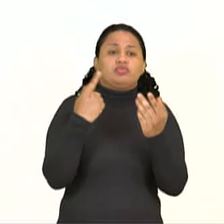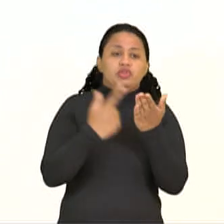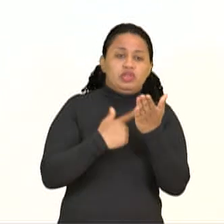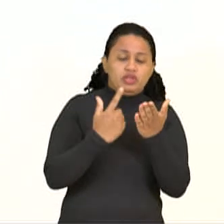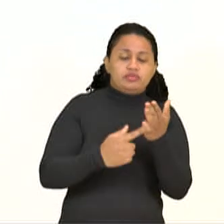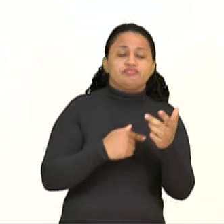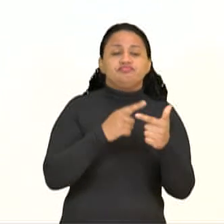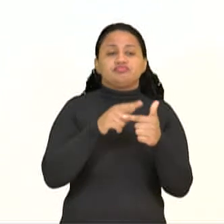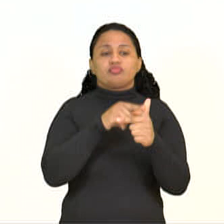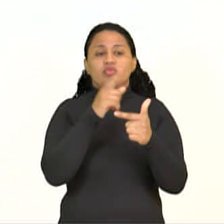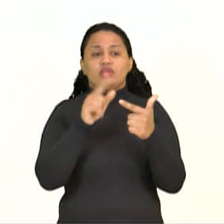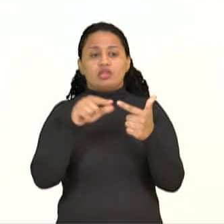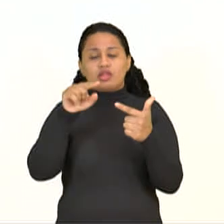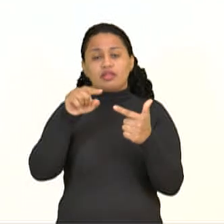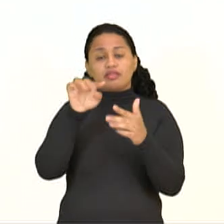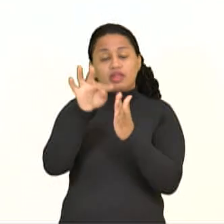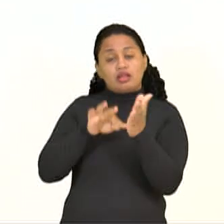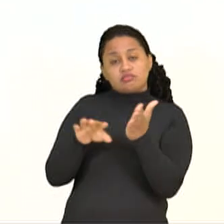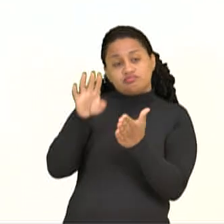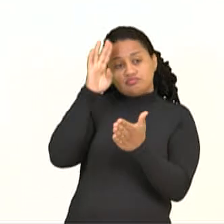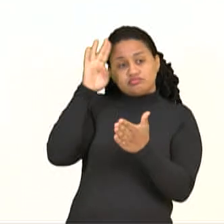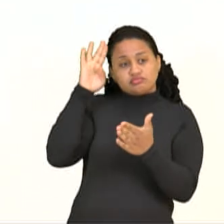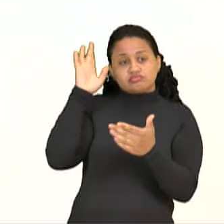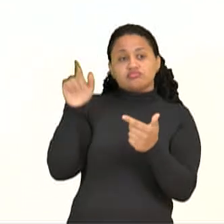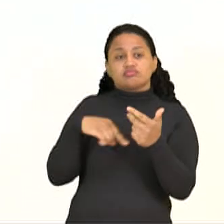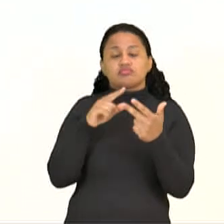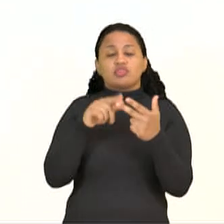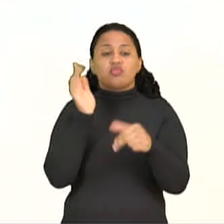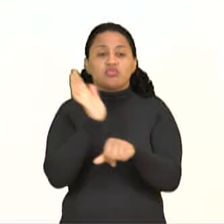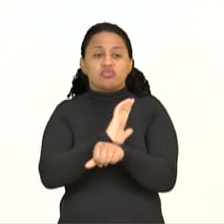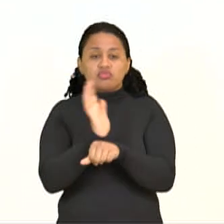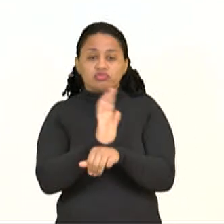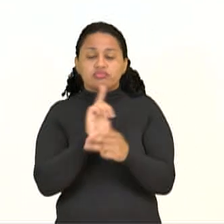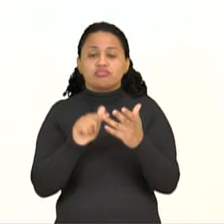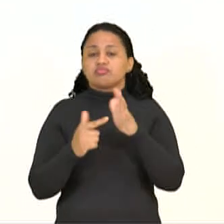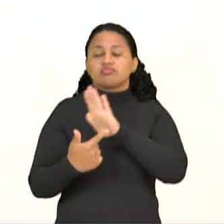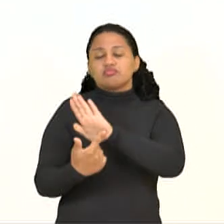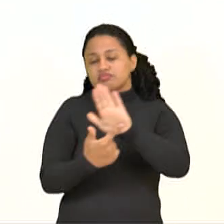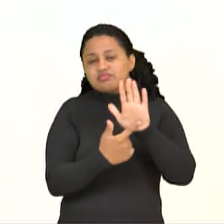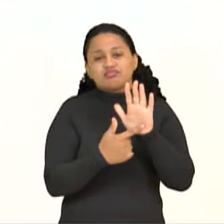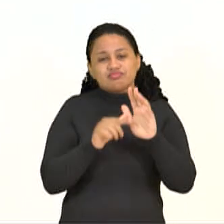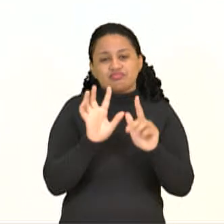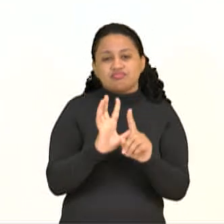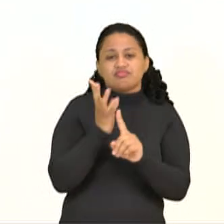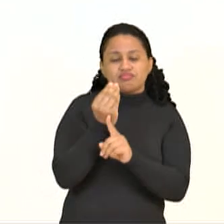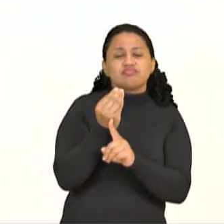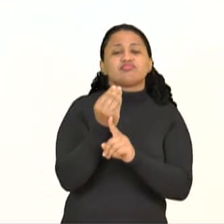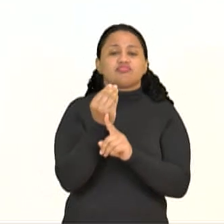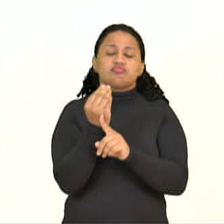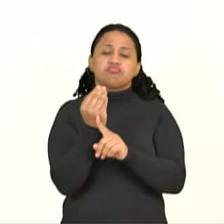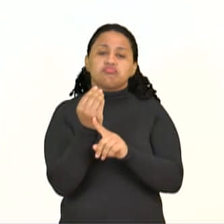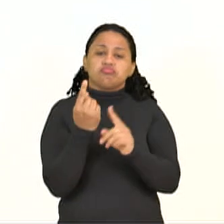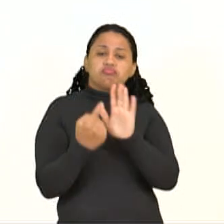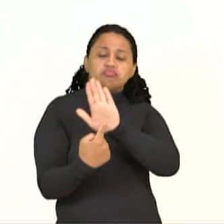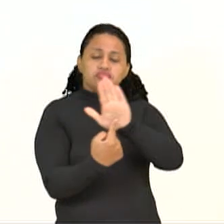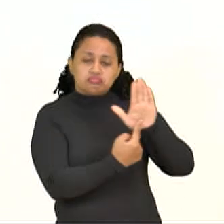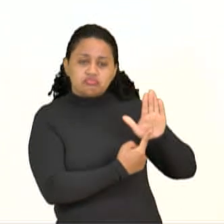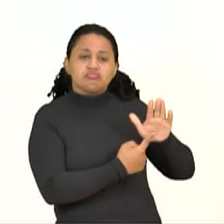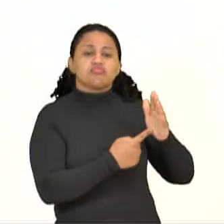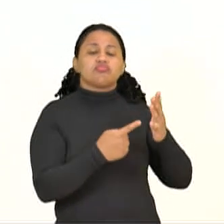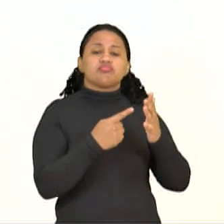livros, textos acadêmicos, filmes, apresentações artísticas ou plásticas,